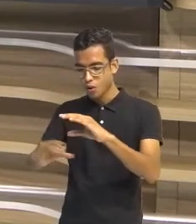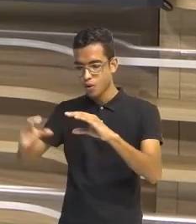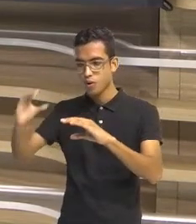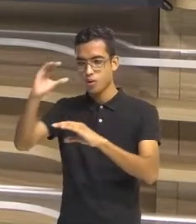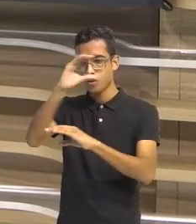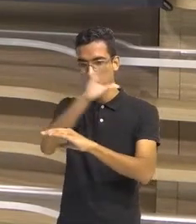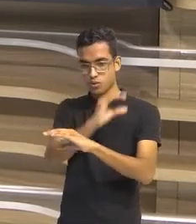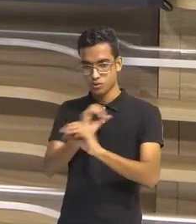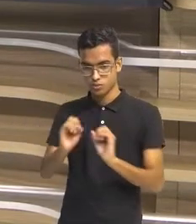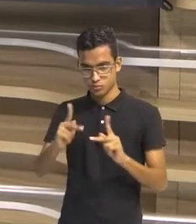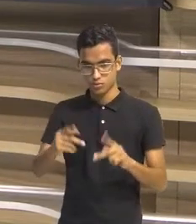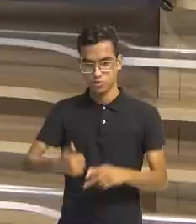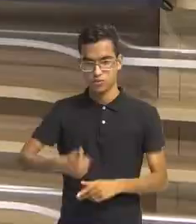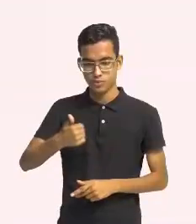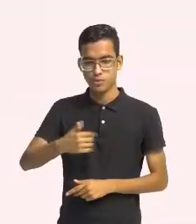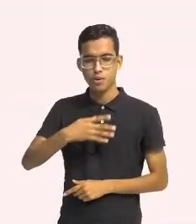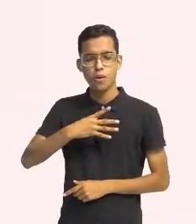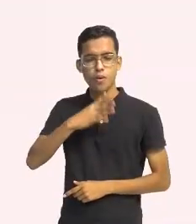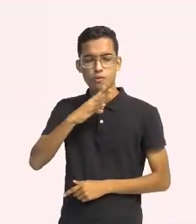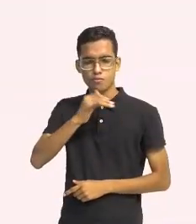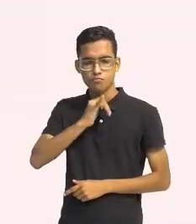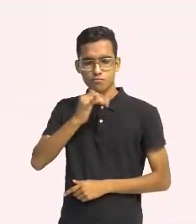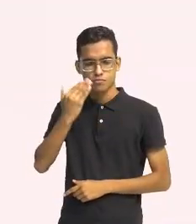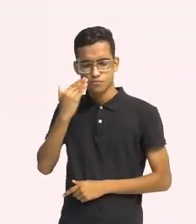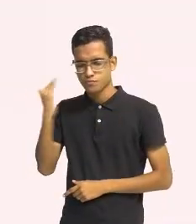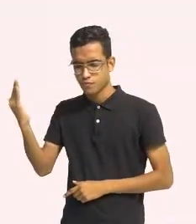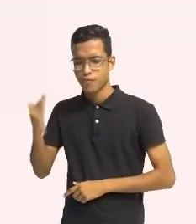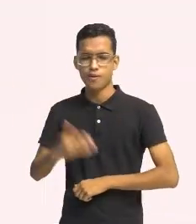para vocês aí o nosso primeiro exemplo, olha só.